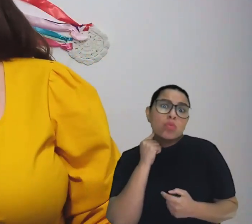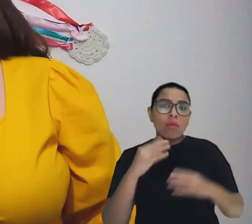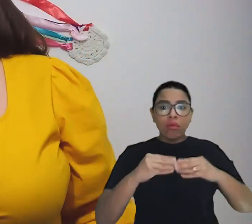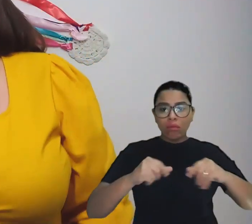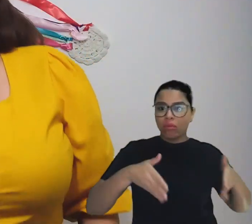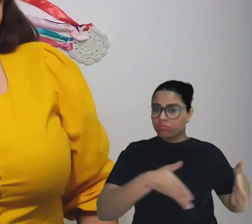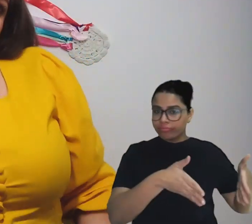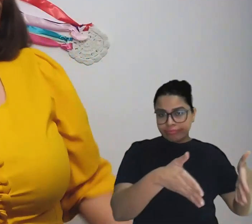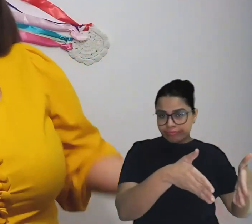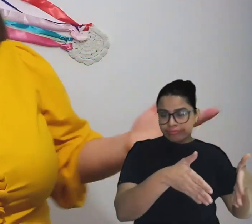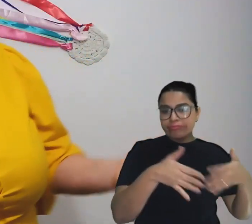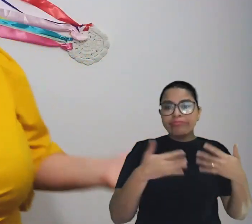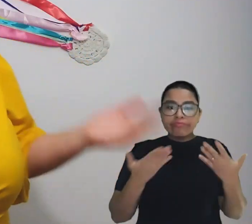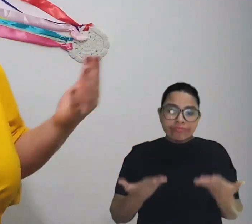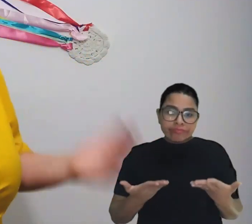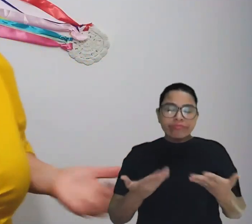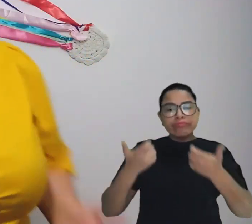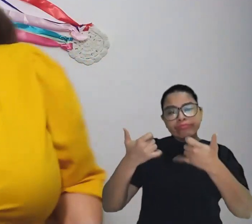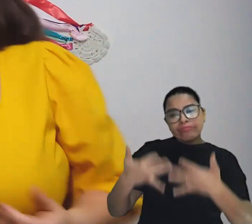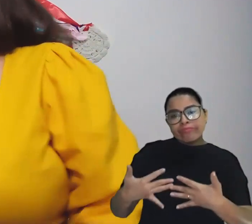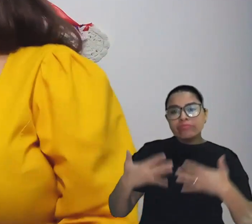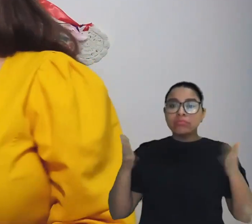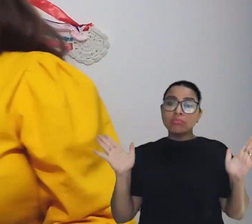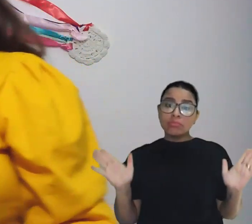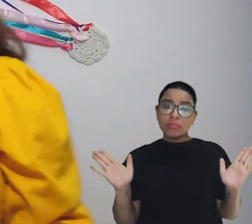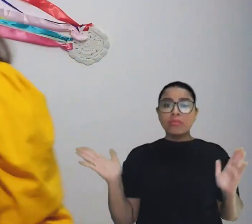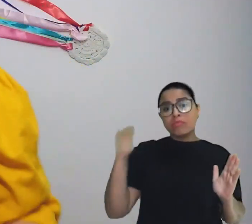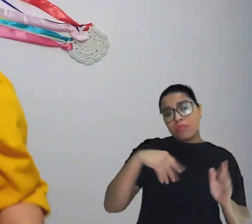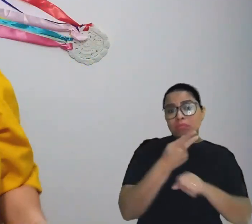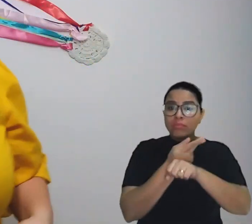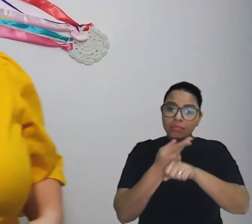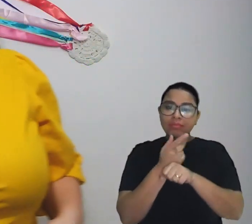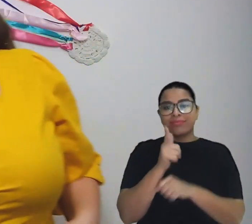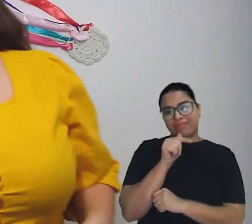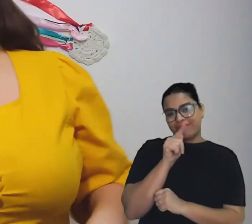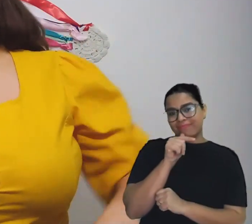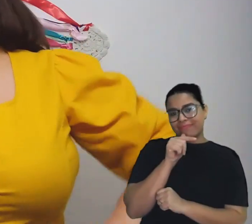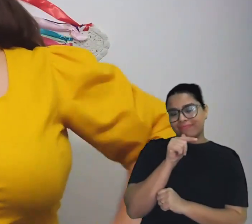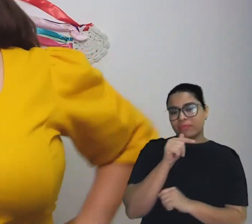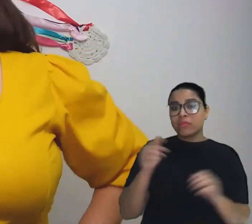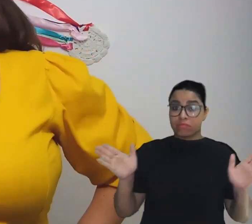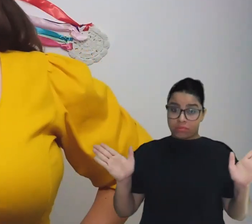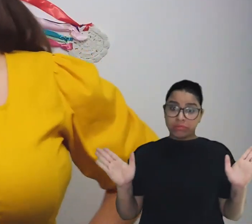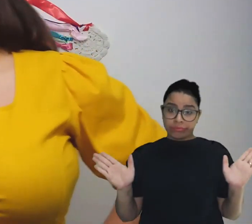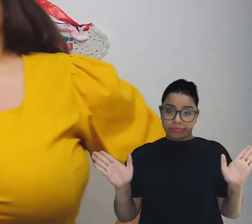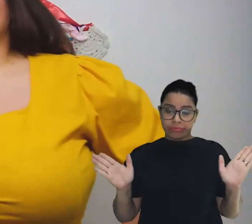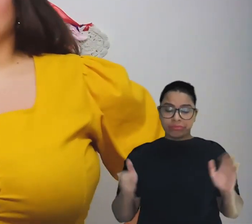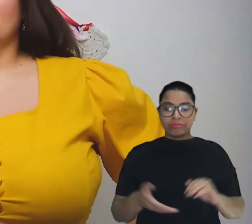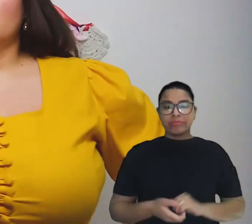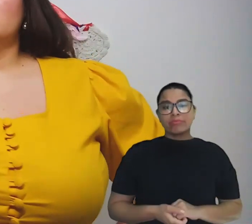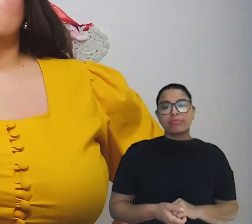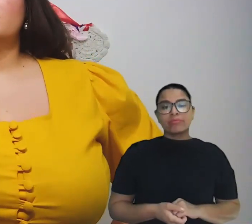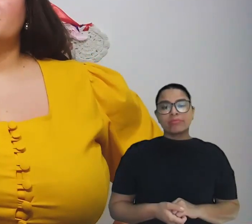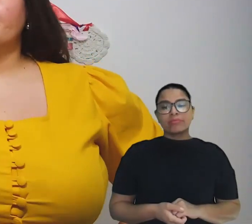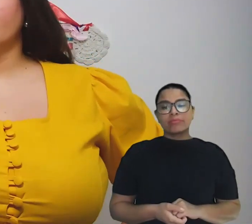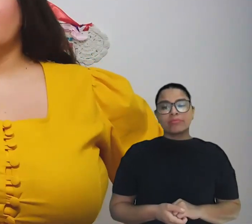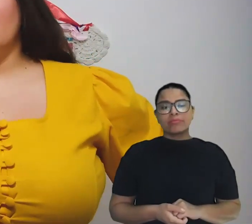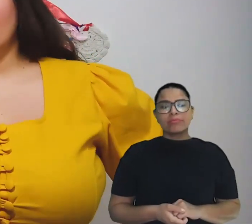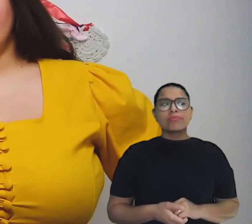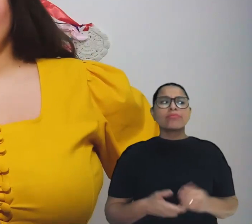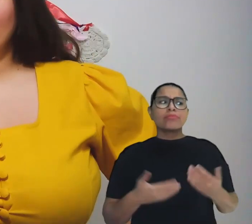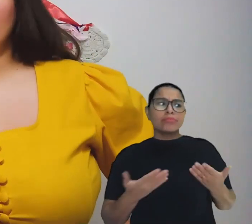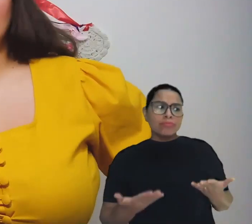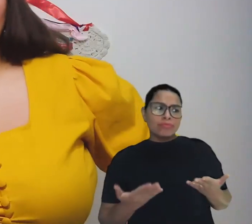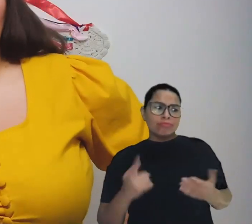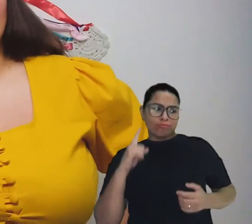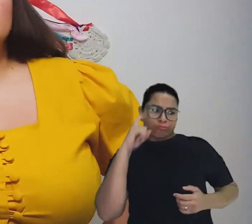estrada. Então ela falou para o espantalho para eles irem procurar água. E o espantalho respondeu: deve